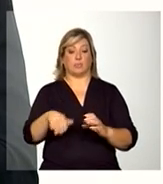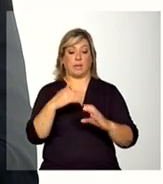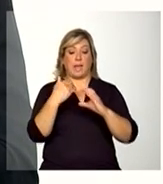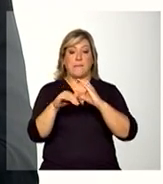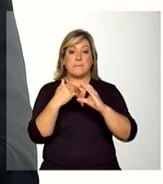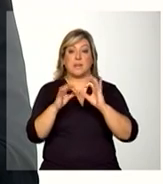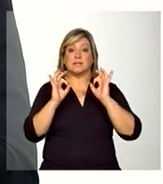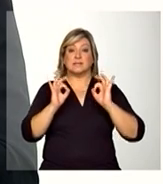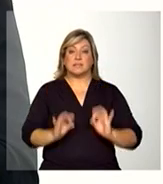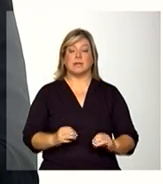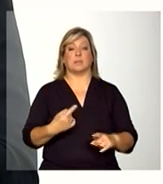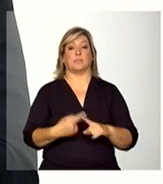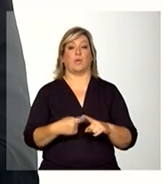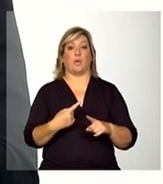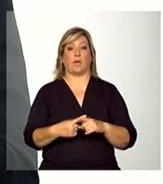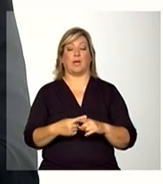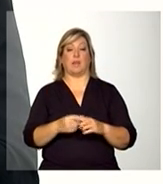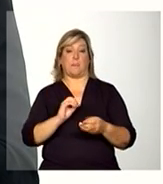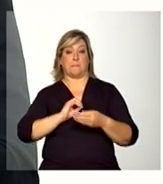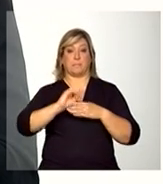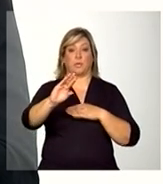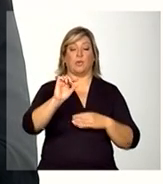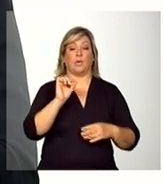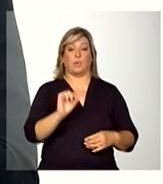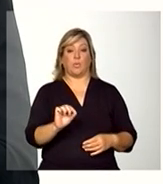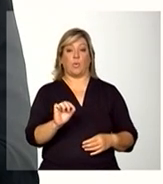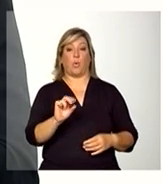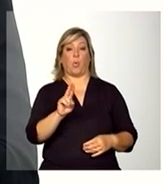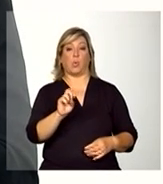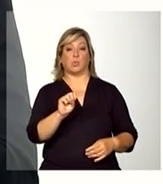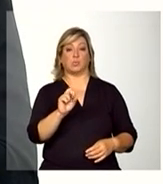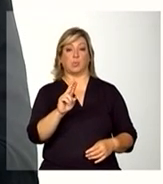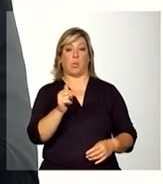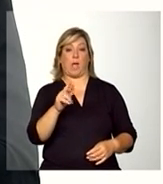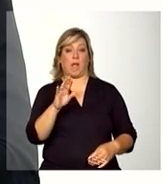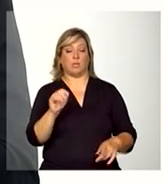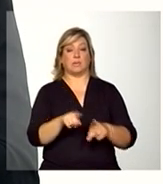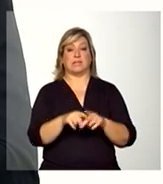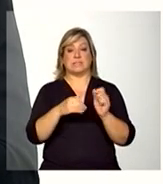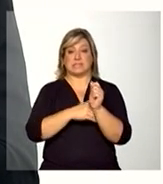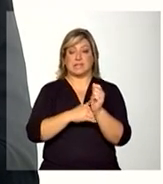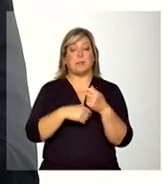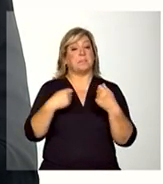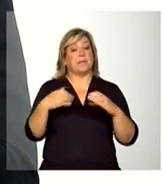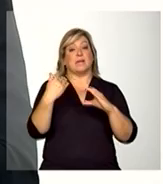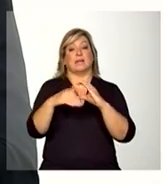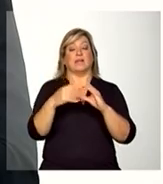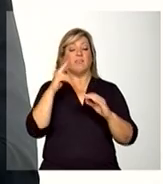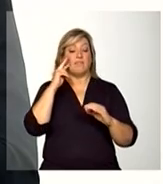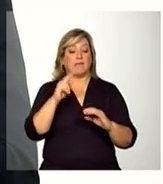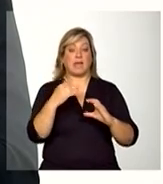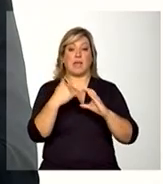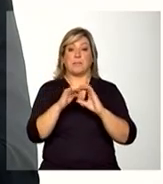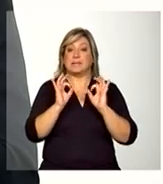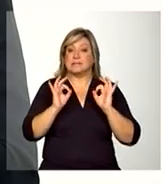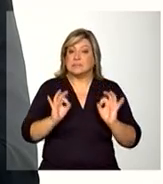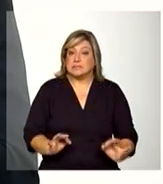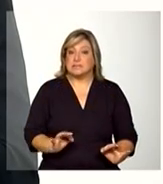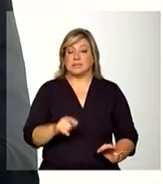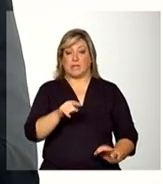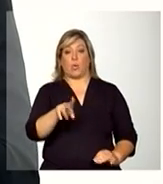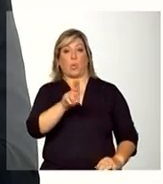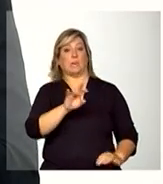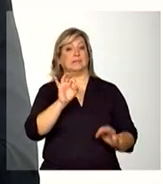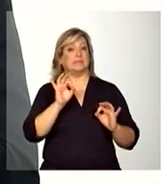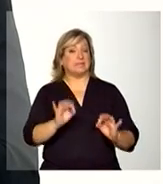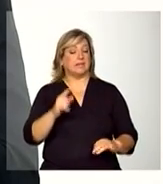usuário e senha é através do e-mail então verificar se realmente foi digitado o o e-mail é o e-mail que utiliza o